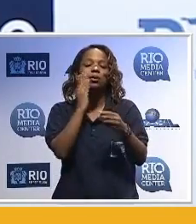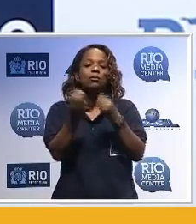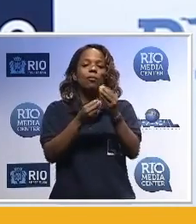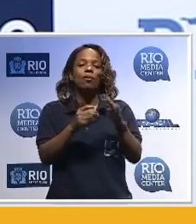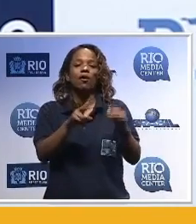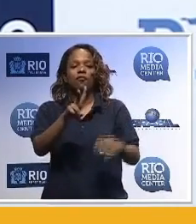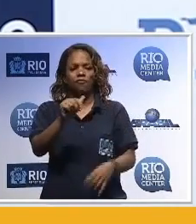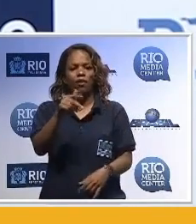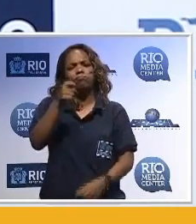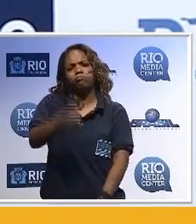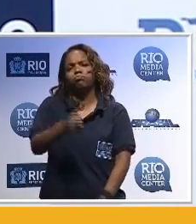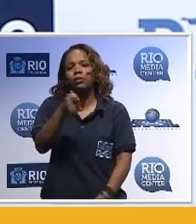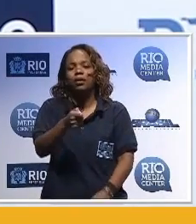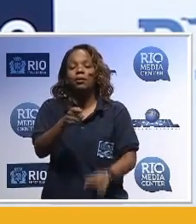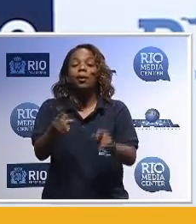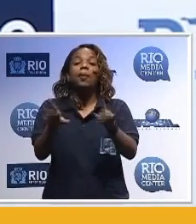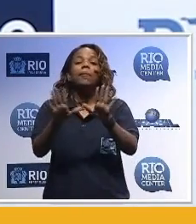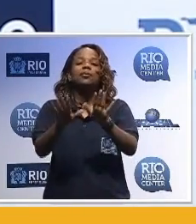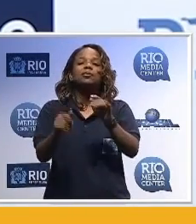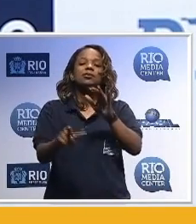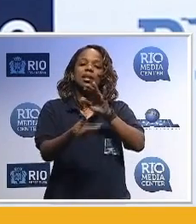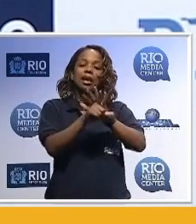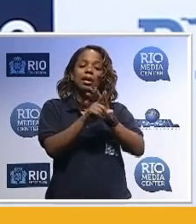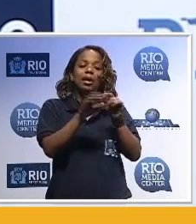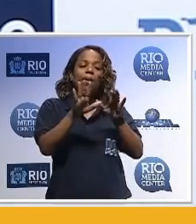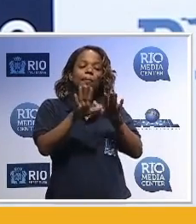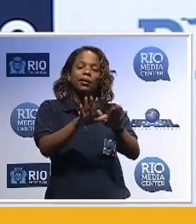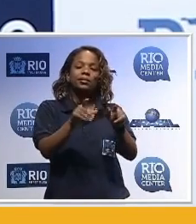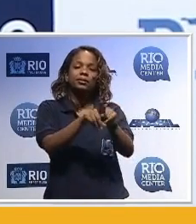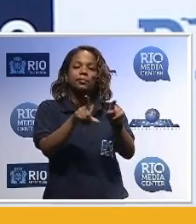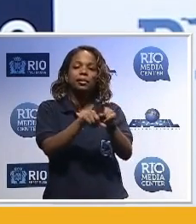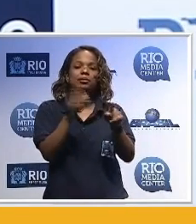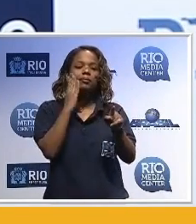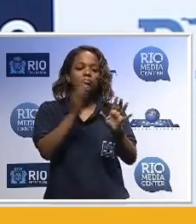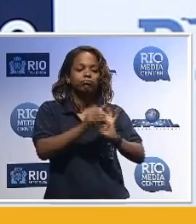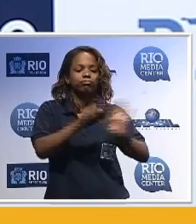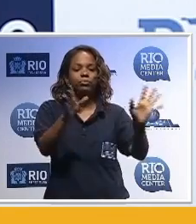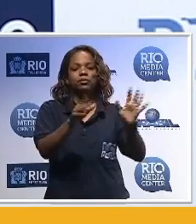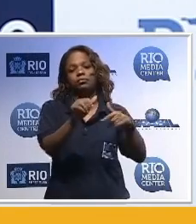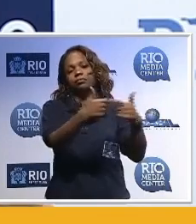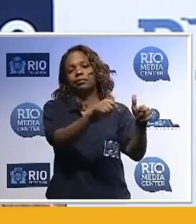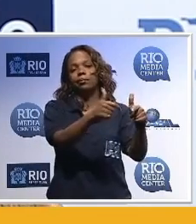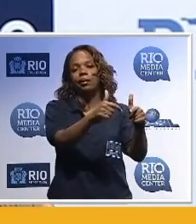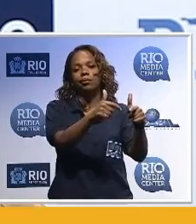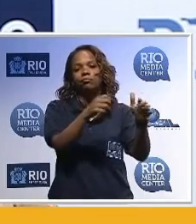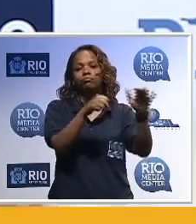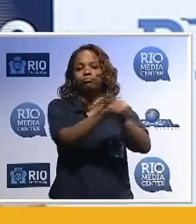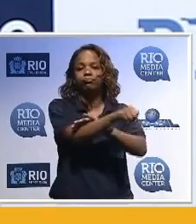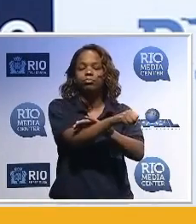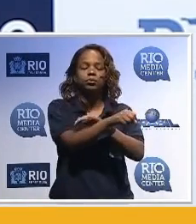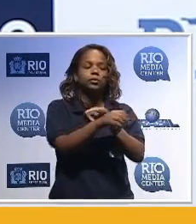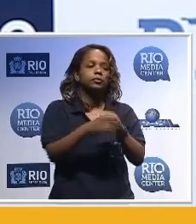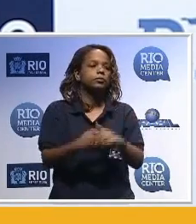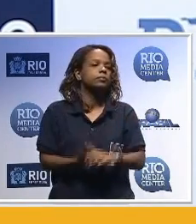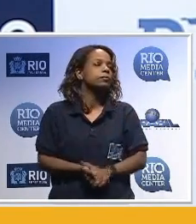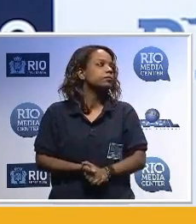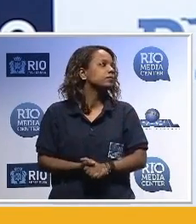vagas obrigatórias, abram espaço no mercado de trabalho para esses profissionais.